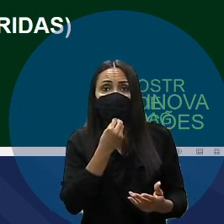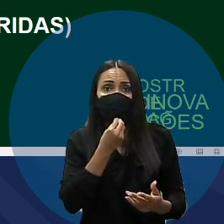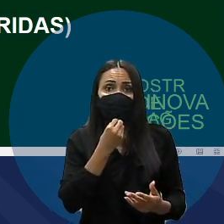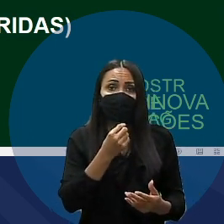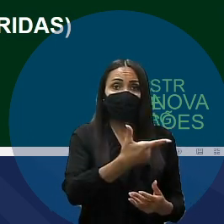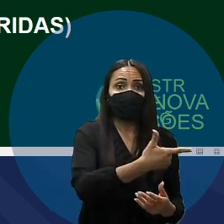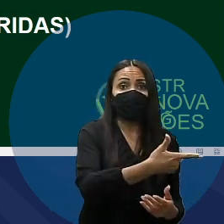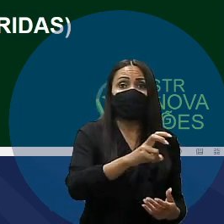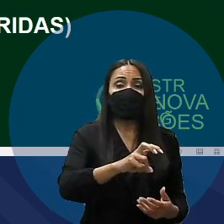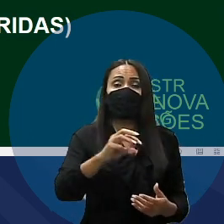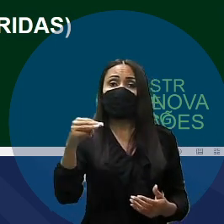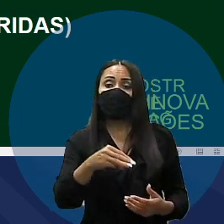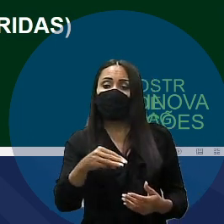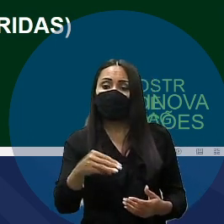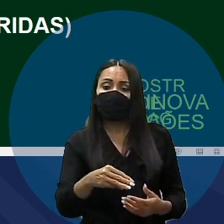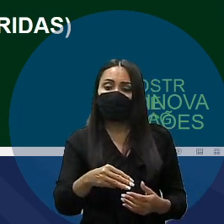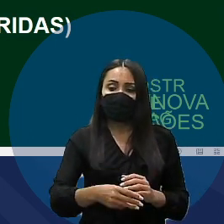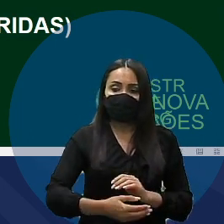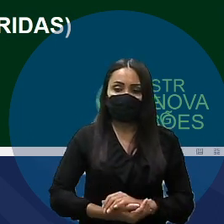minutos.